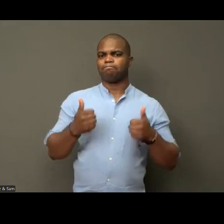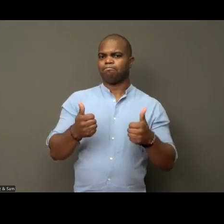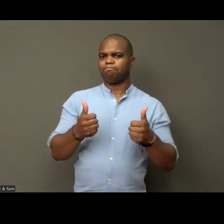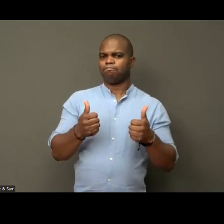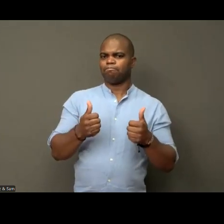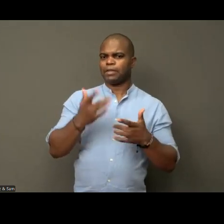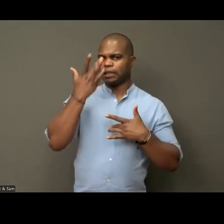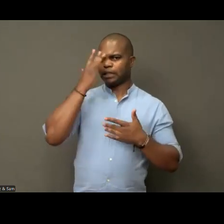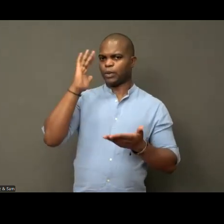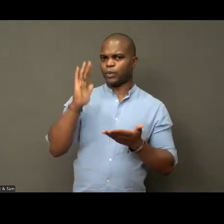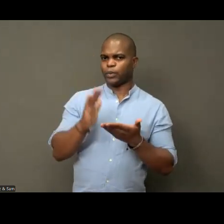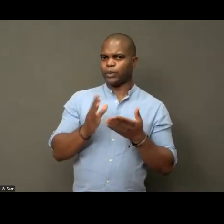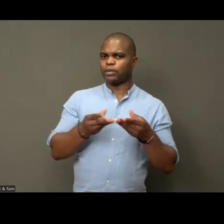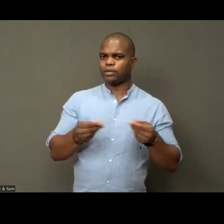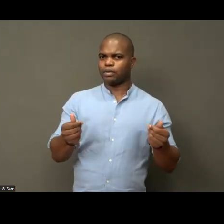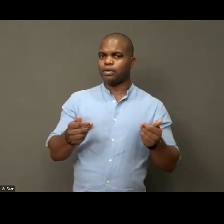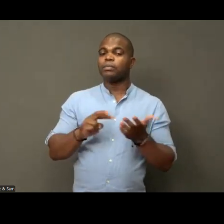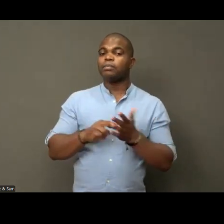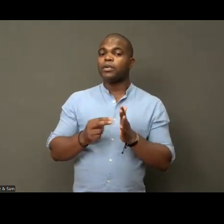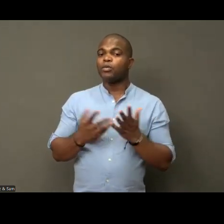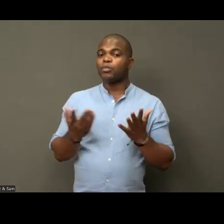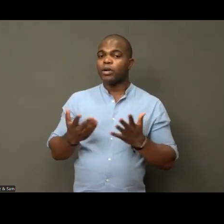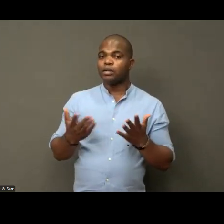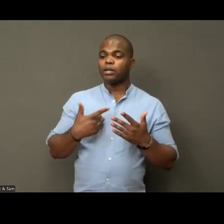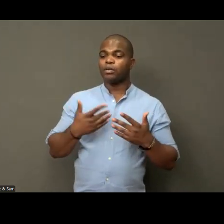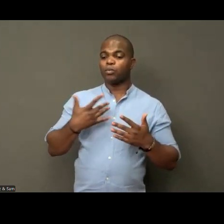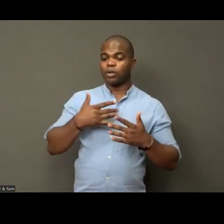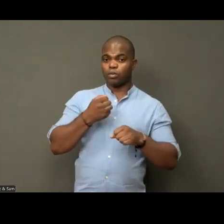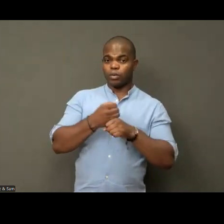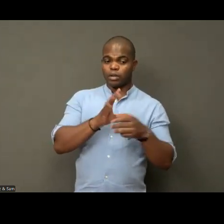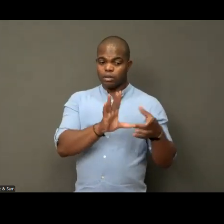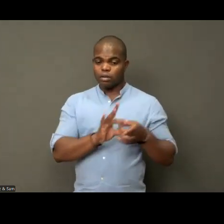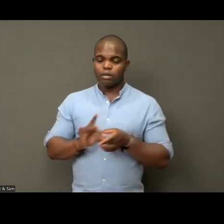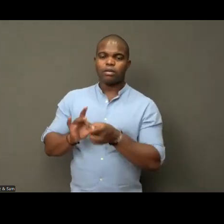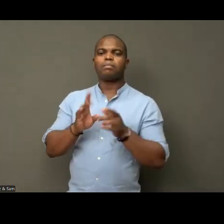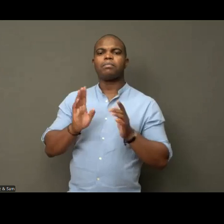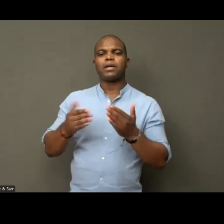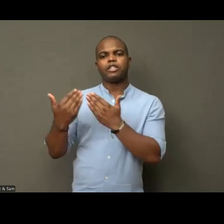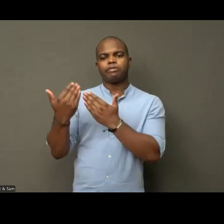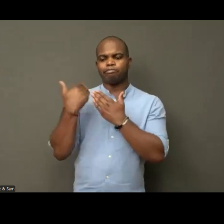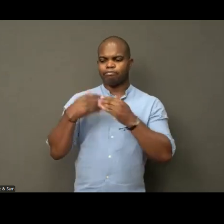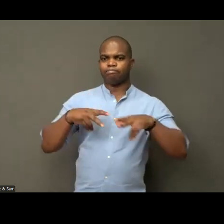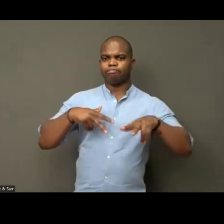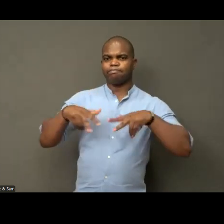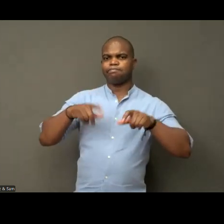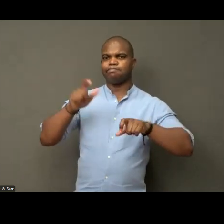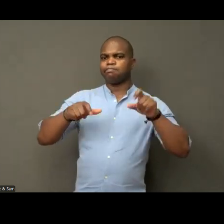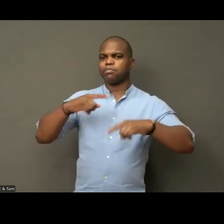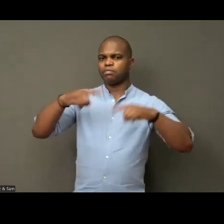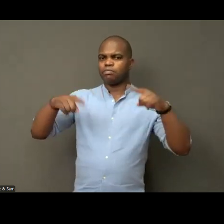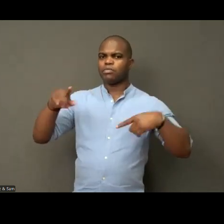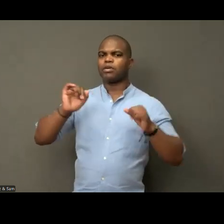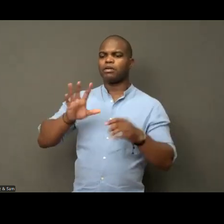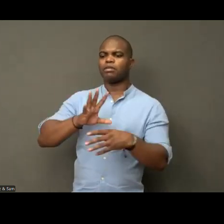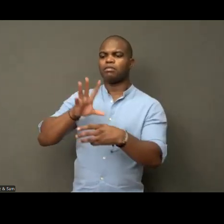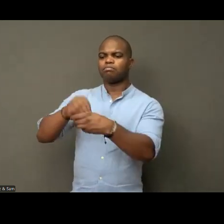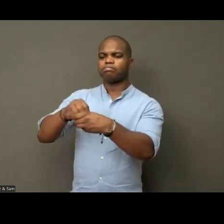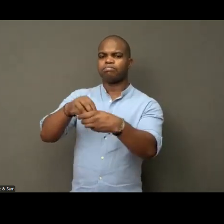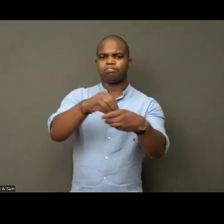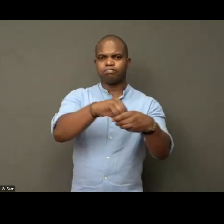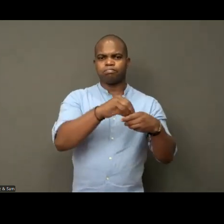conjunta esses esforços entre países, sem falar do istmo